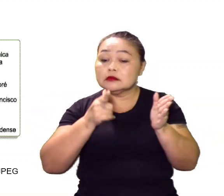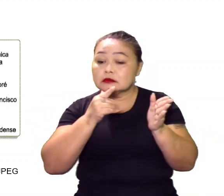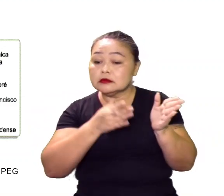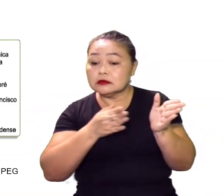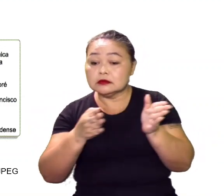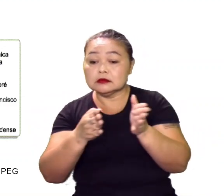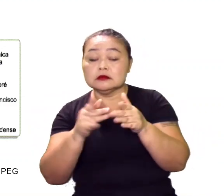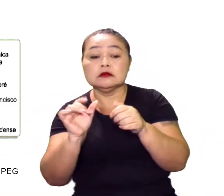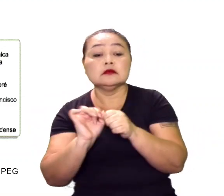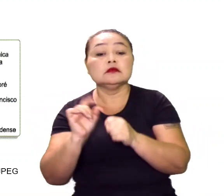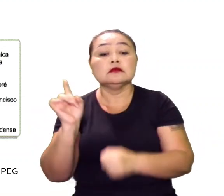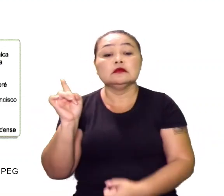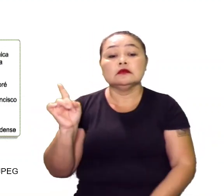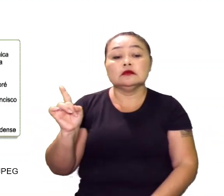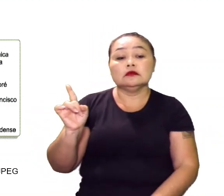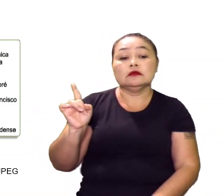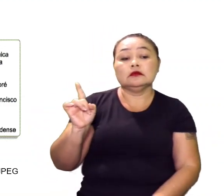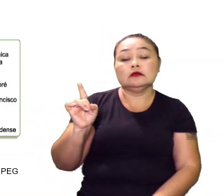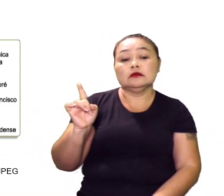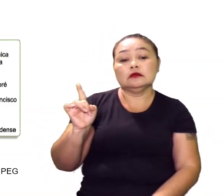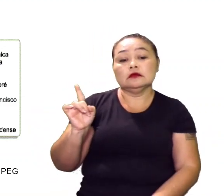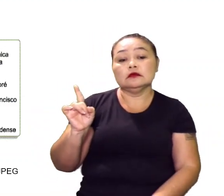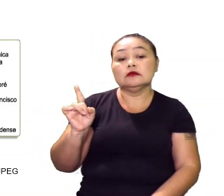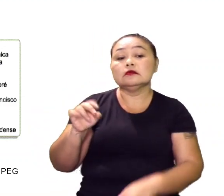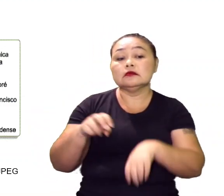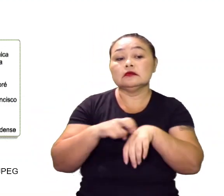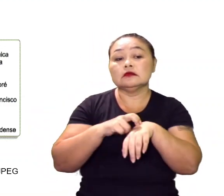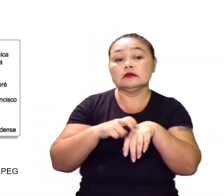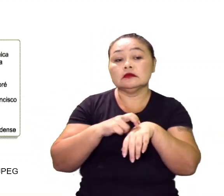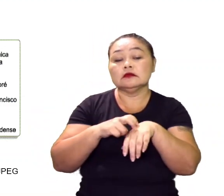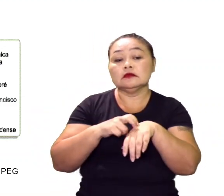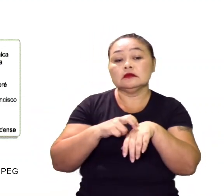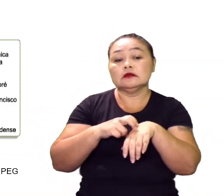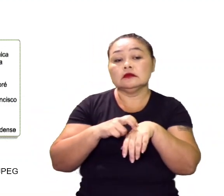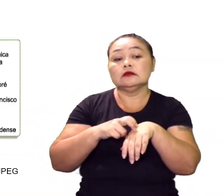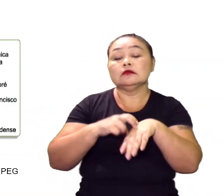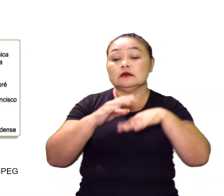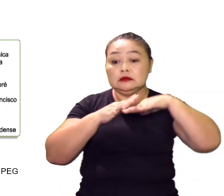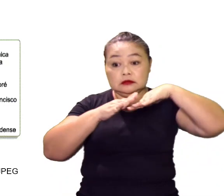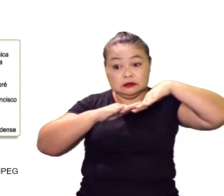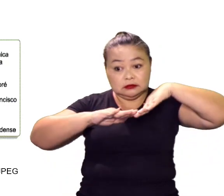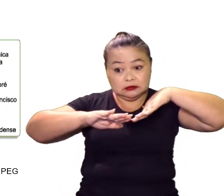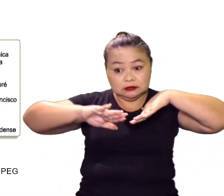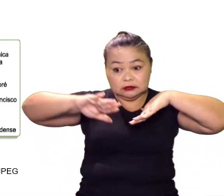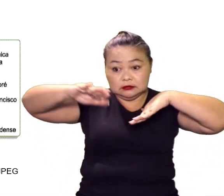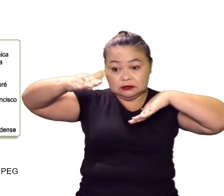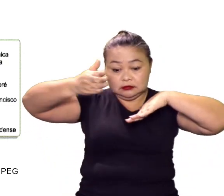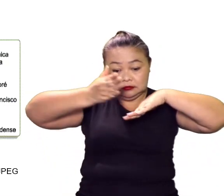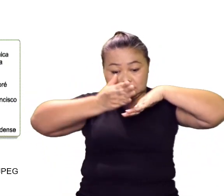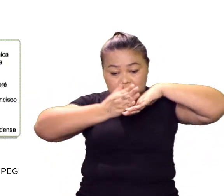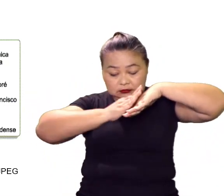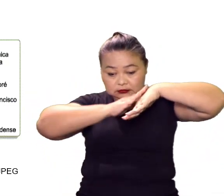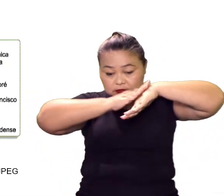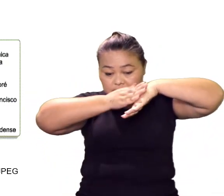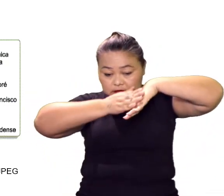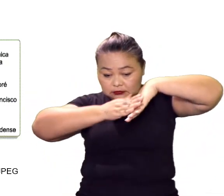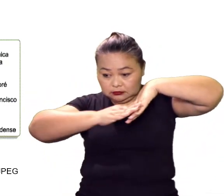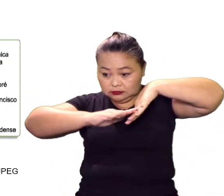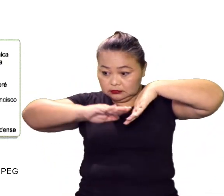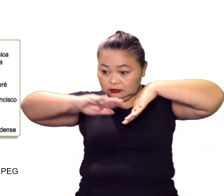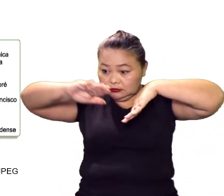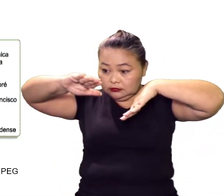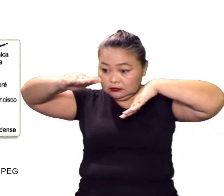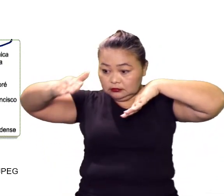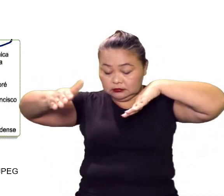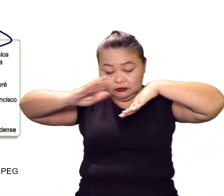Aí também ele observa, olha só, que tem o verdinho, né, Jorge? Isso, que é a depressão, olha só, depressão